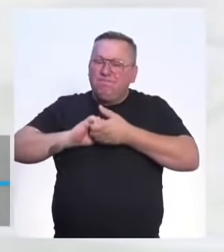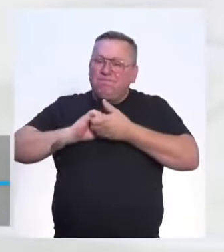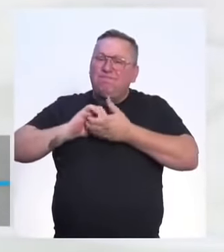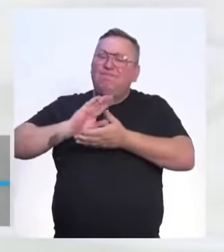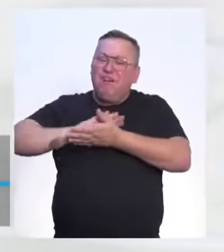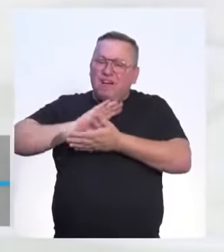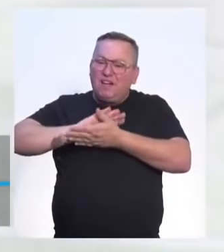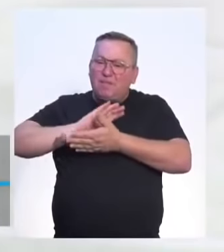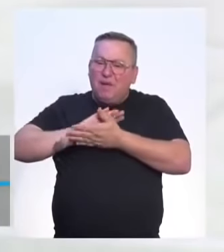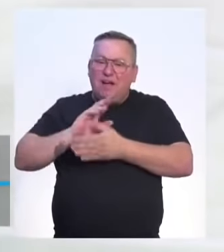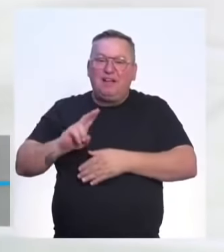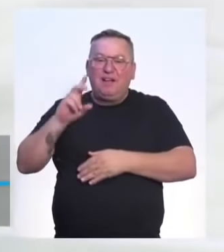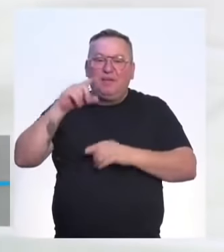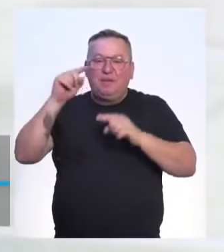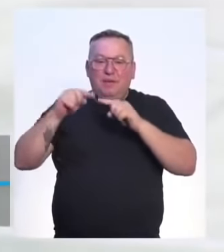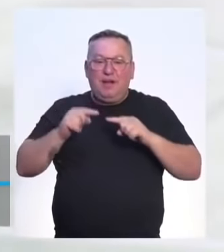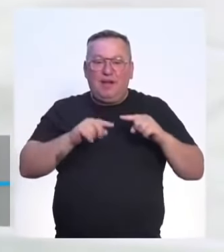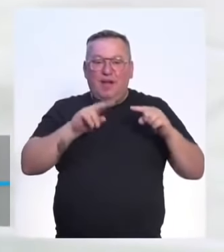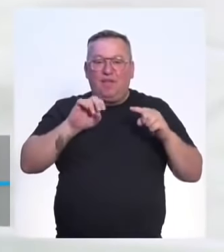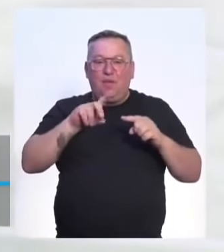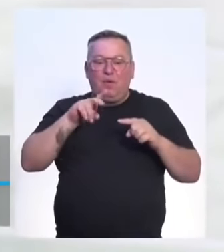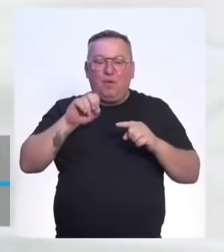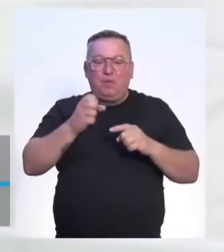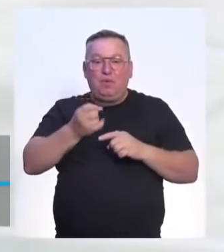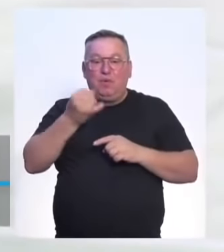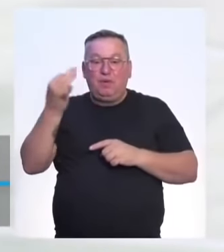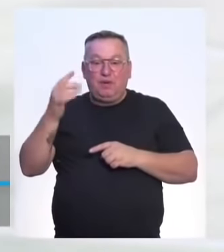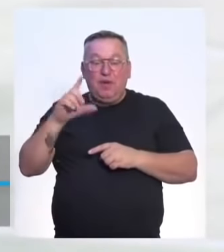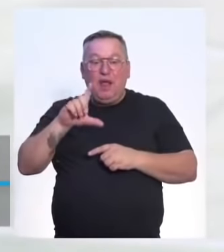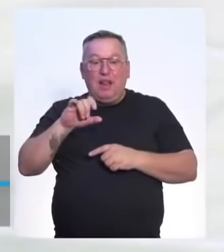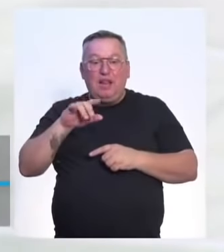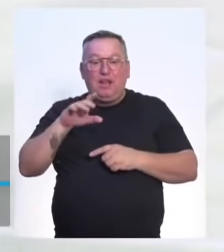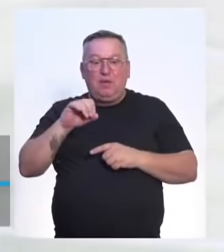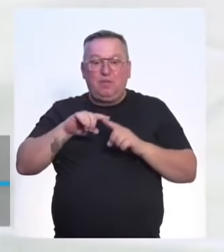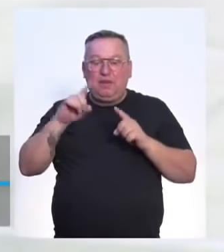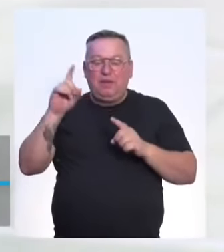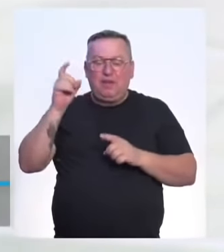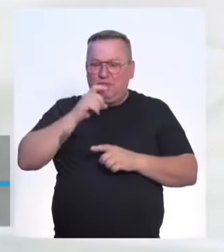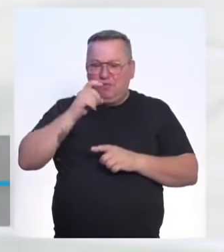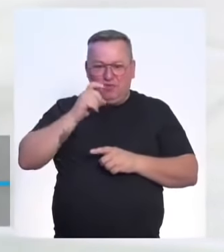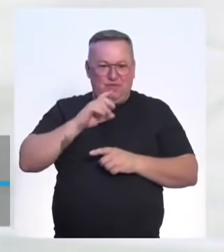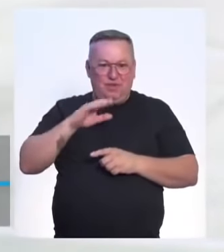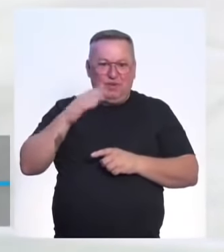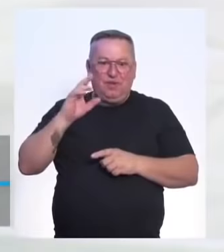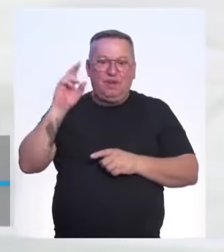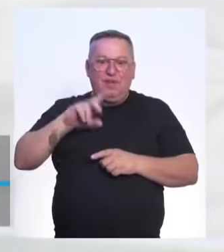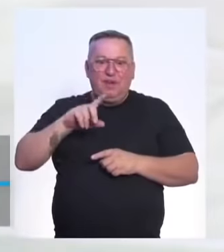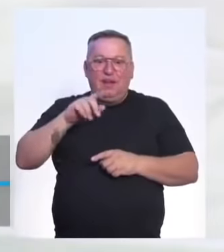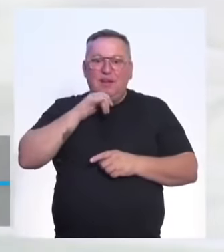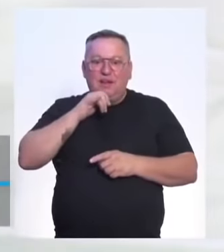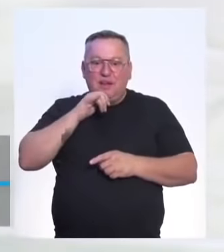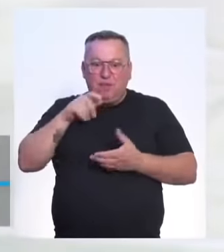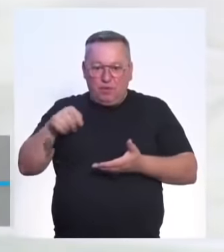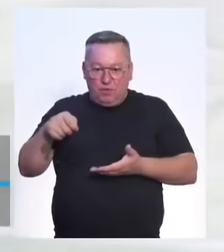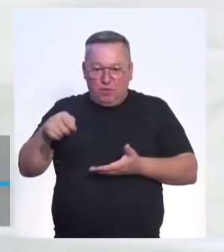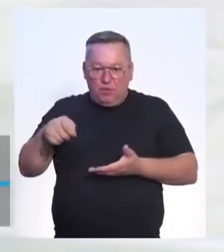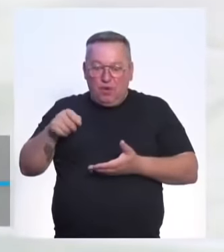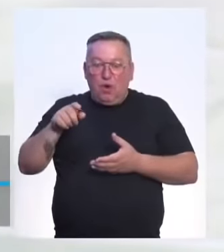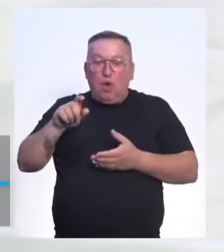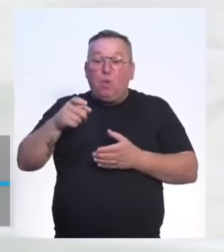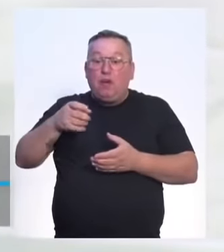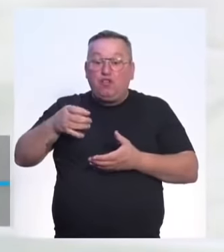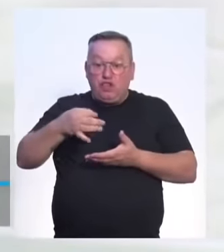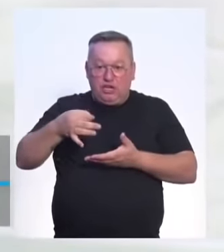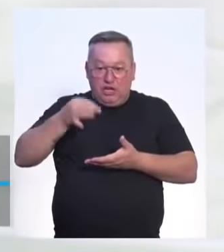tem a ideia de sempre associar o volume com a quantidade de líquido, mas é mentira, né? Quando você pega uma colher lá de, uma xícara,